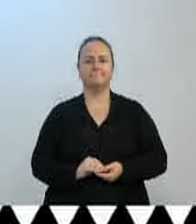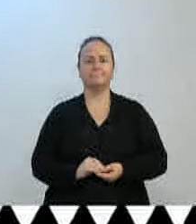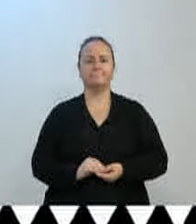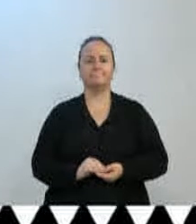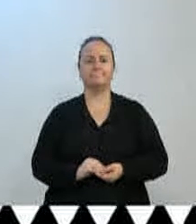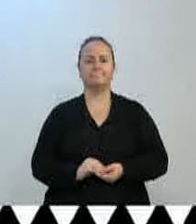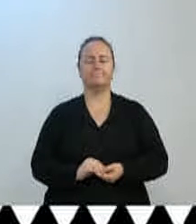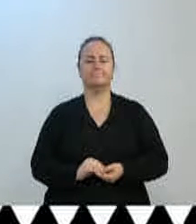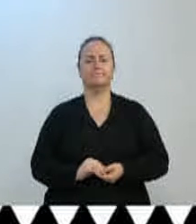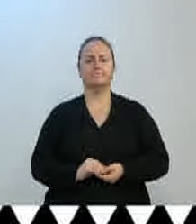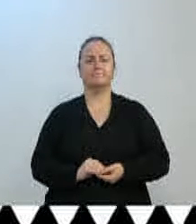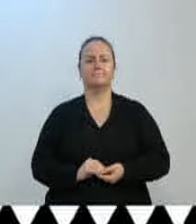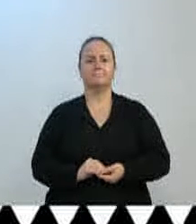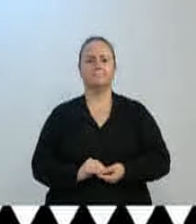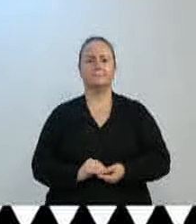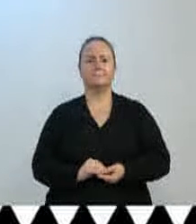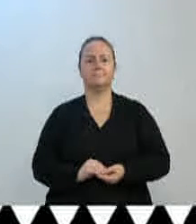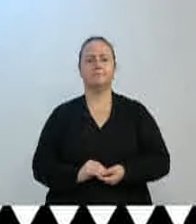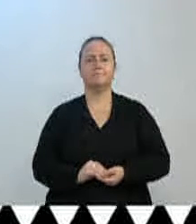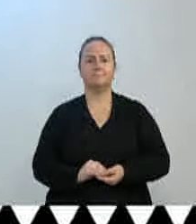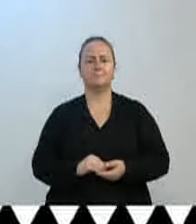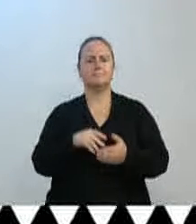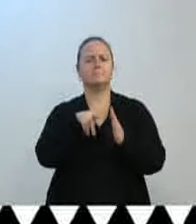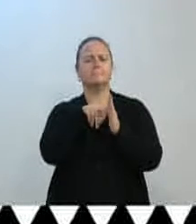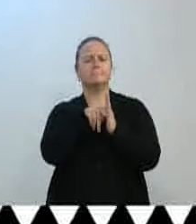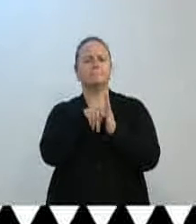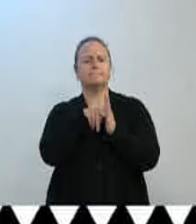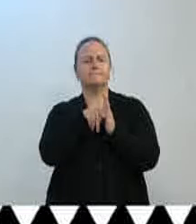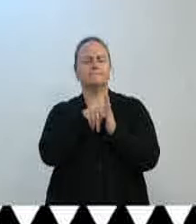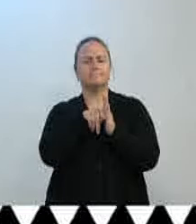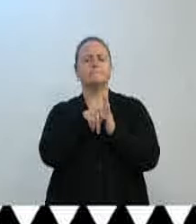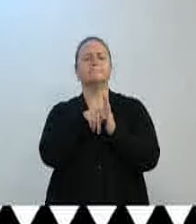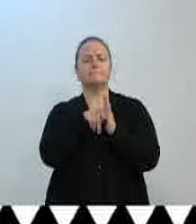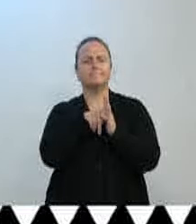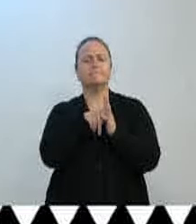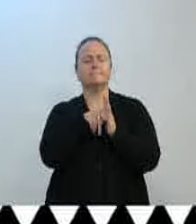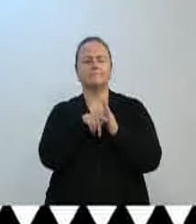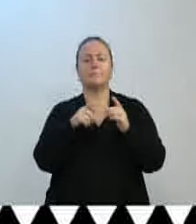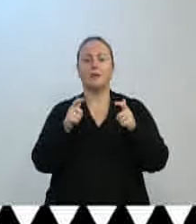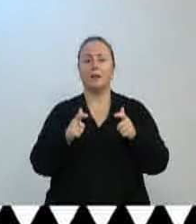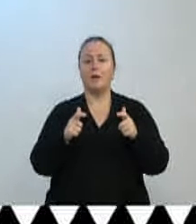Então, as fontes de pesquisa foram